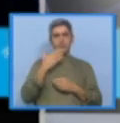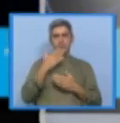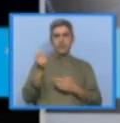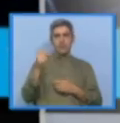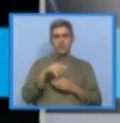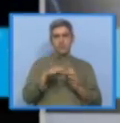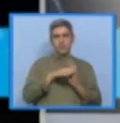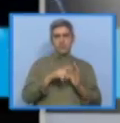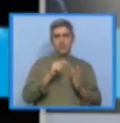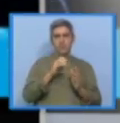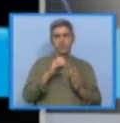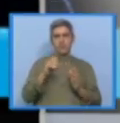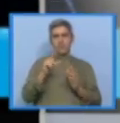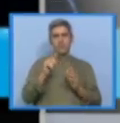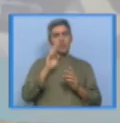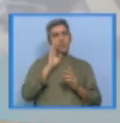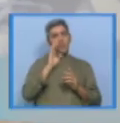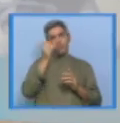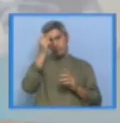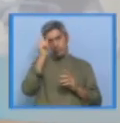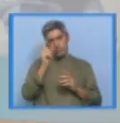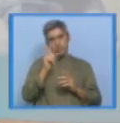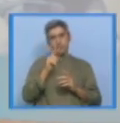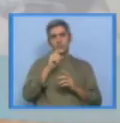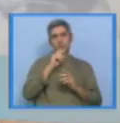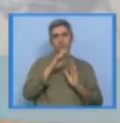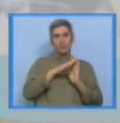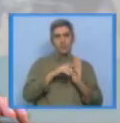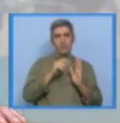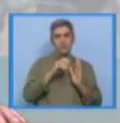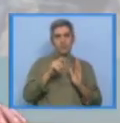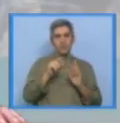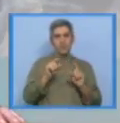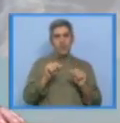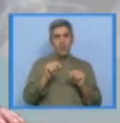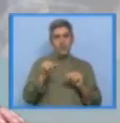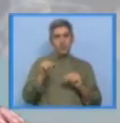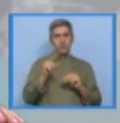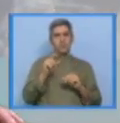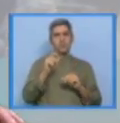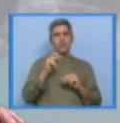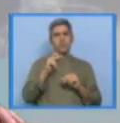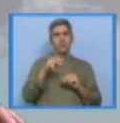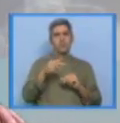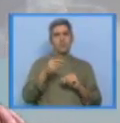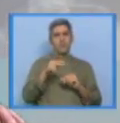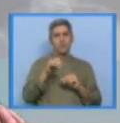aqui no programa Eclésia. Mais logo, não esqueça o programa Eclésia na sua edição rádio, é na Antena 1, quando